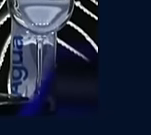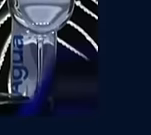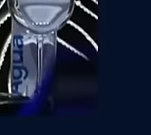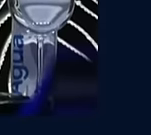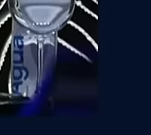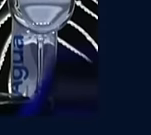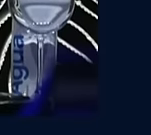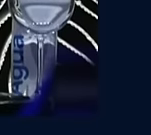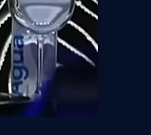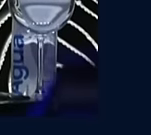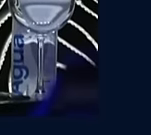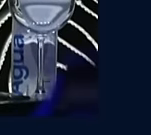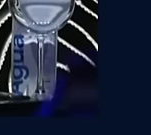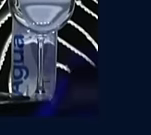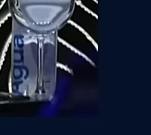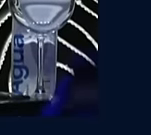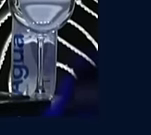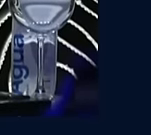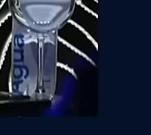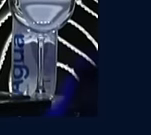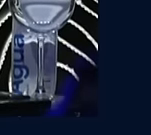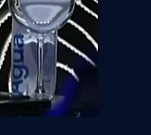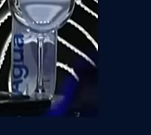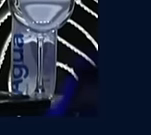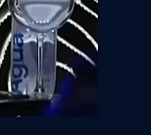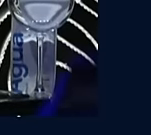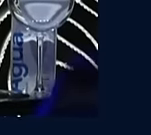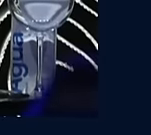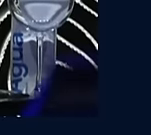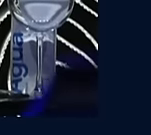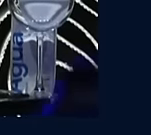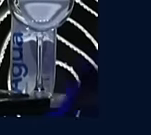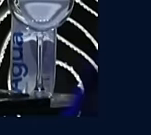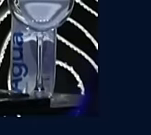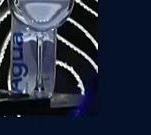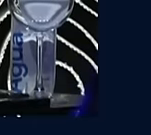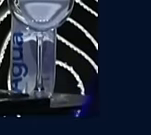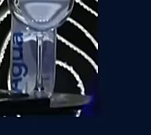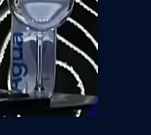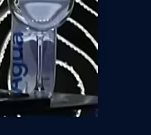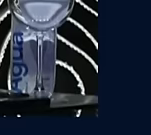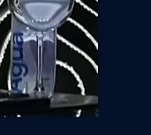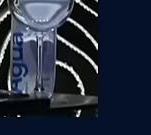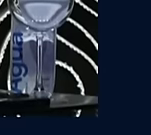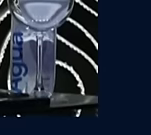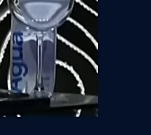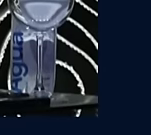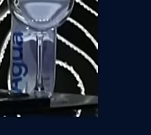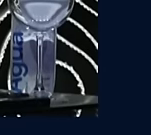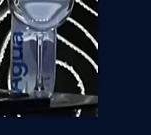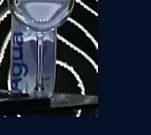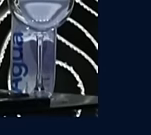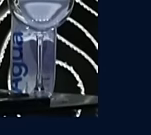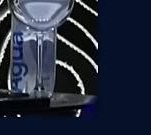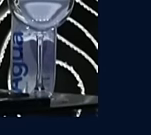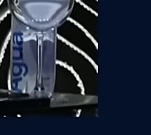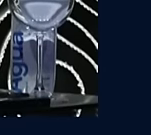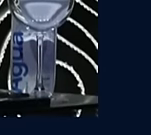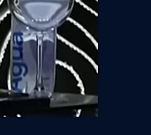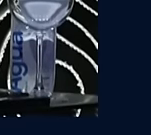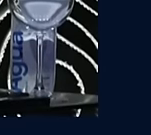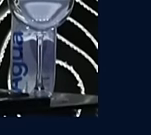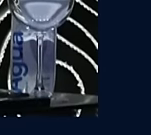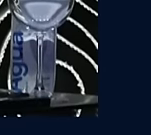bem o mercado essa plateia que encara vê o senhor como um fiador da pauta política econômica liberal e a sua